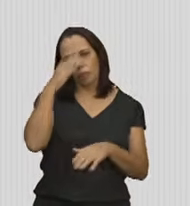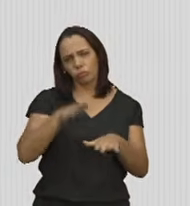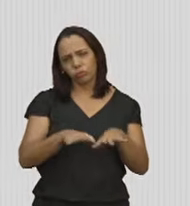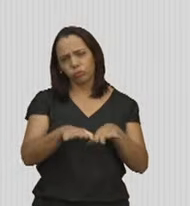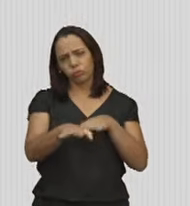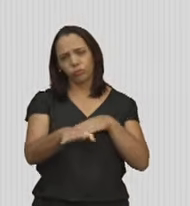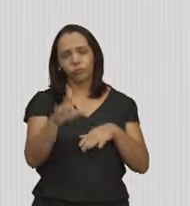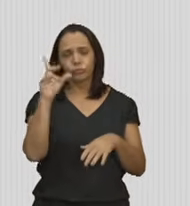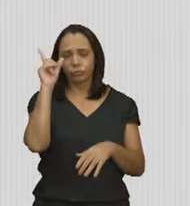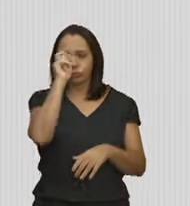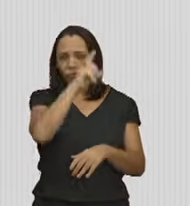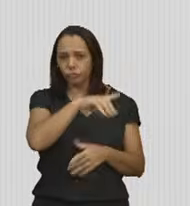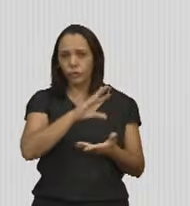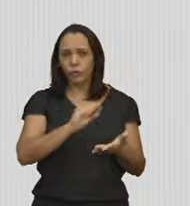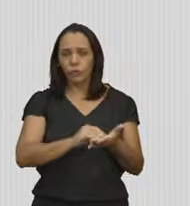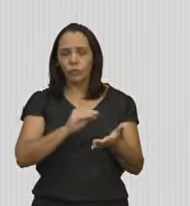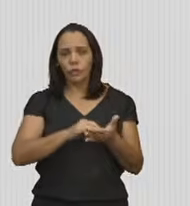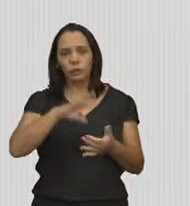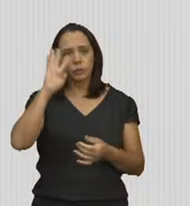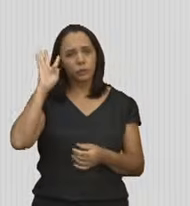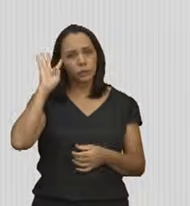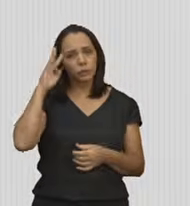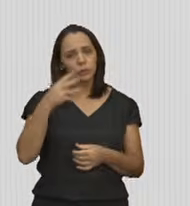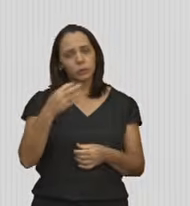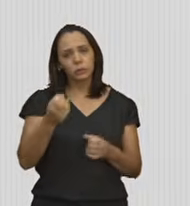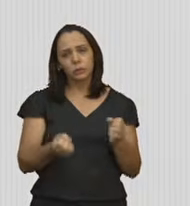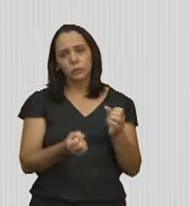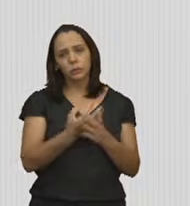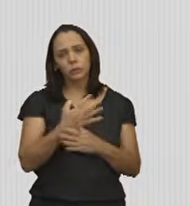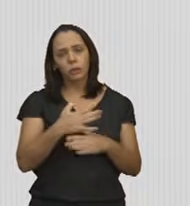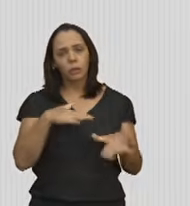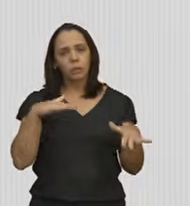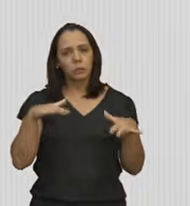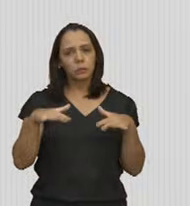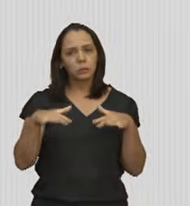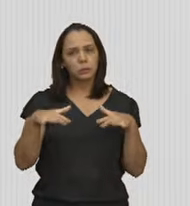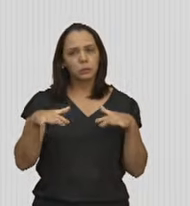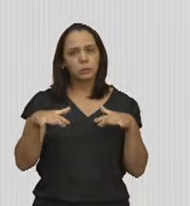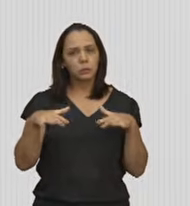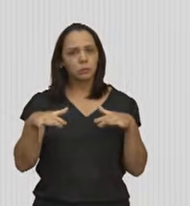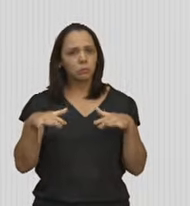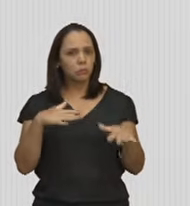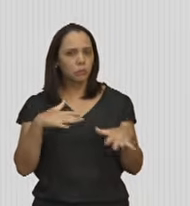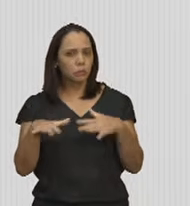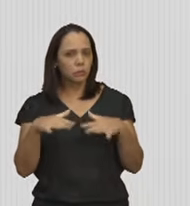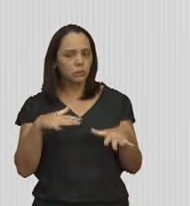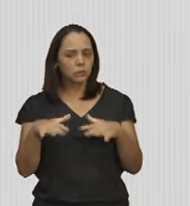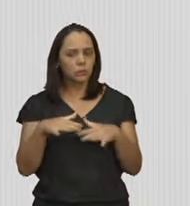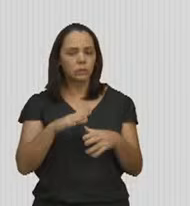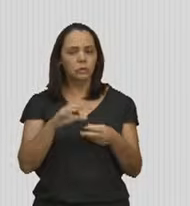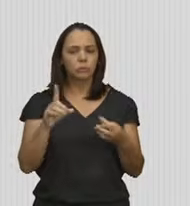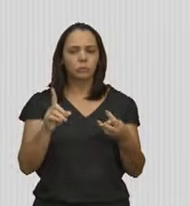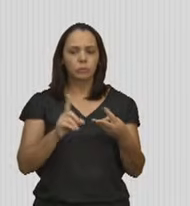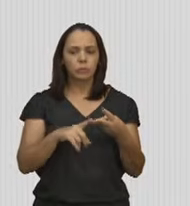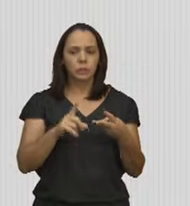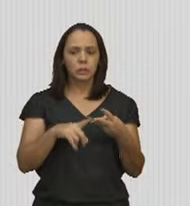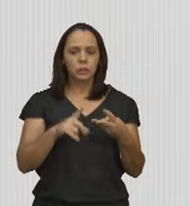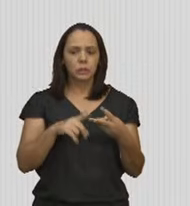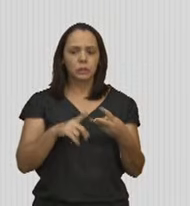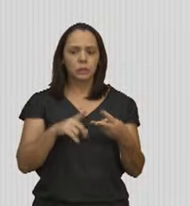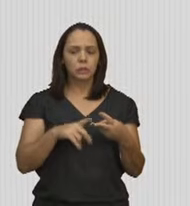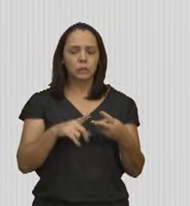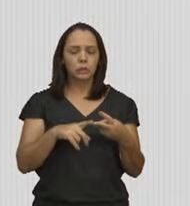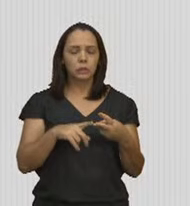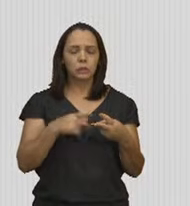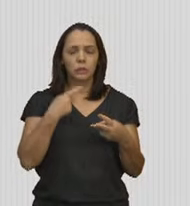anda difícil, como faltam soluções criativas de mobilidade aqui em Jacareí. Seguido por zeladoria, eu digo com